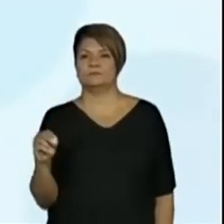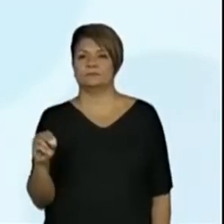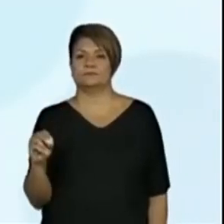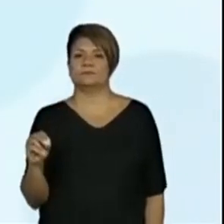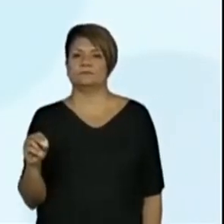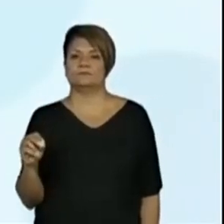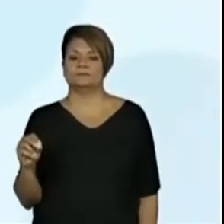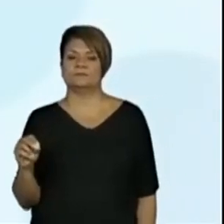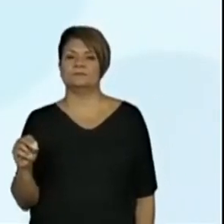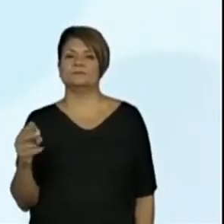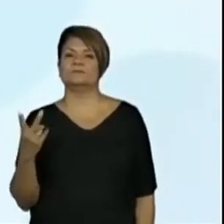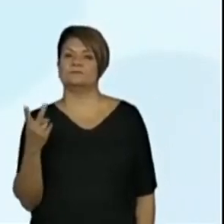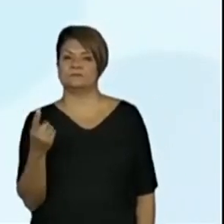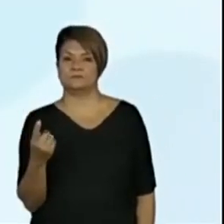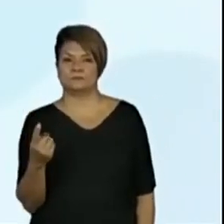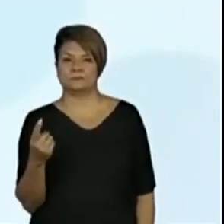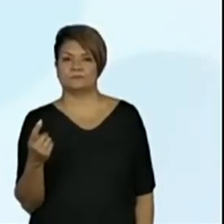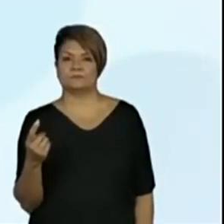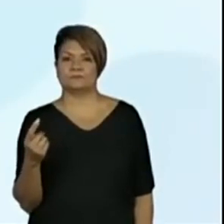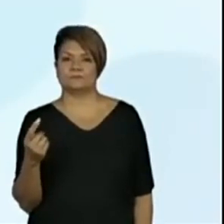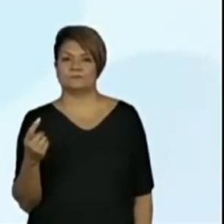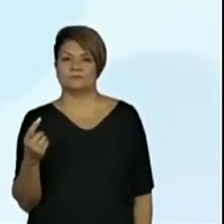20, 21,